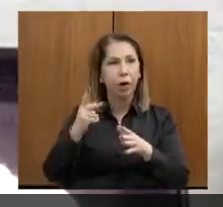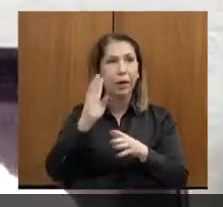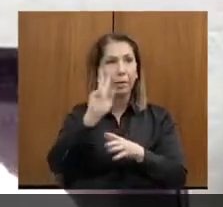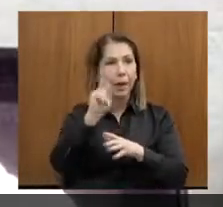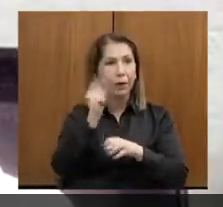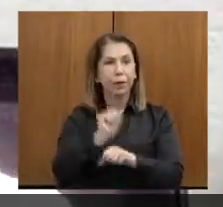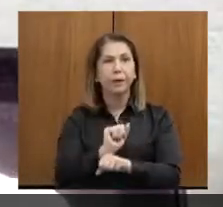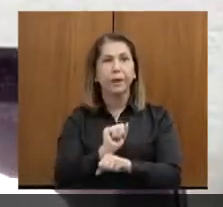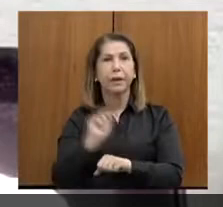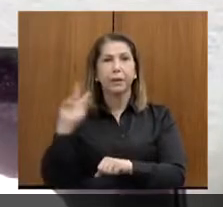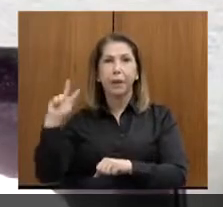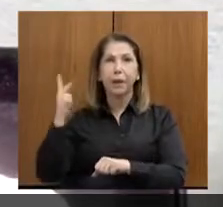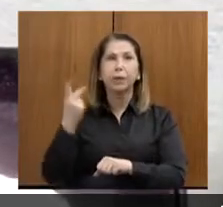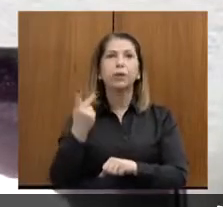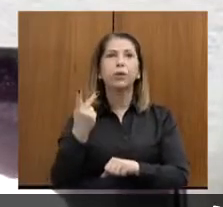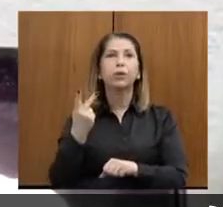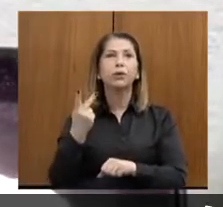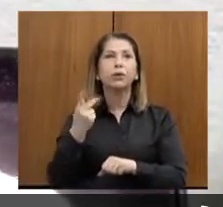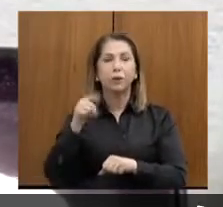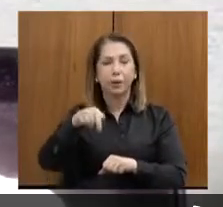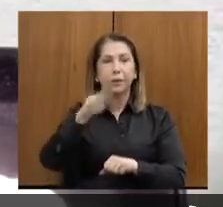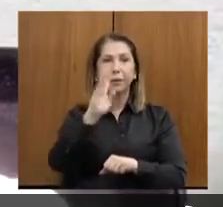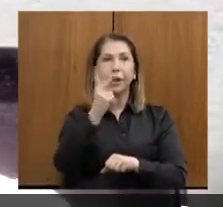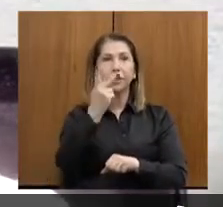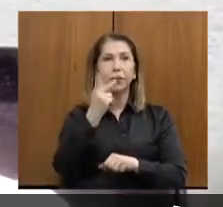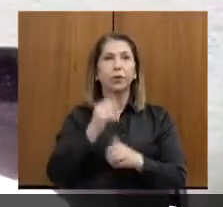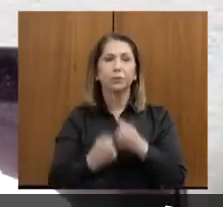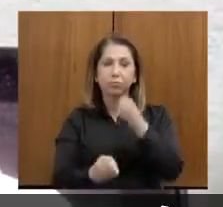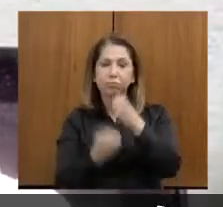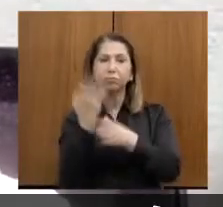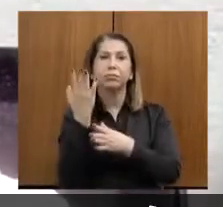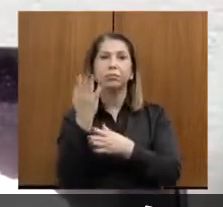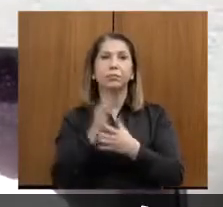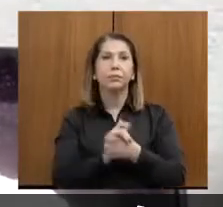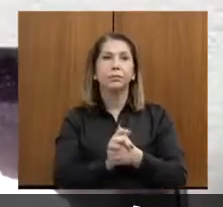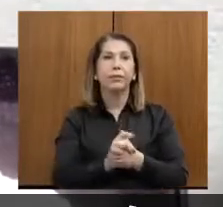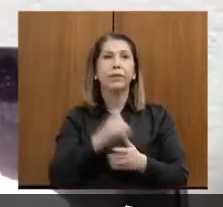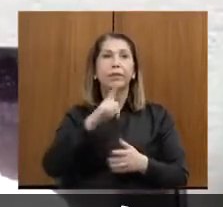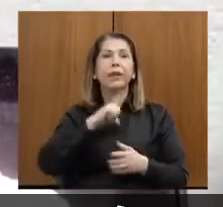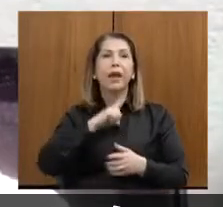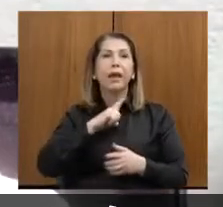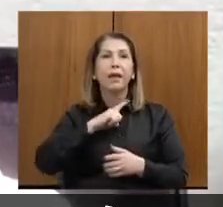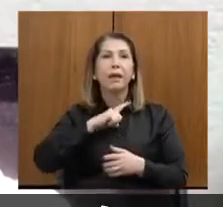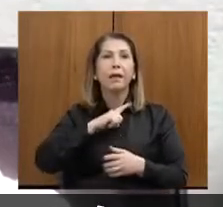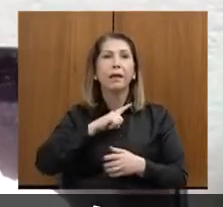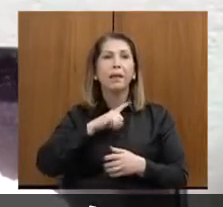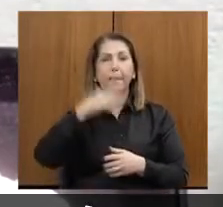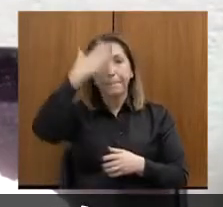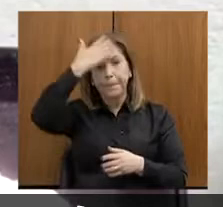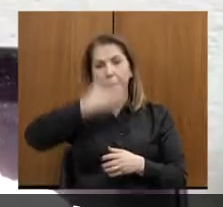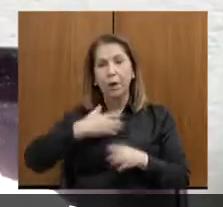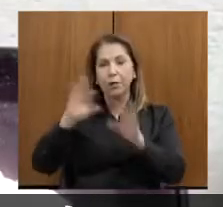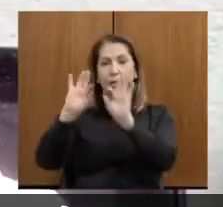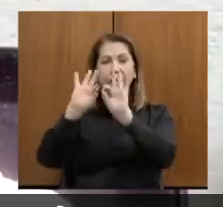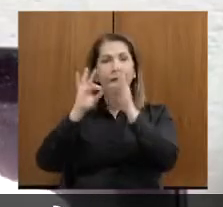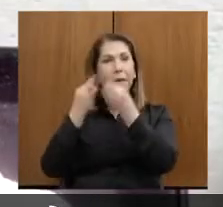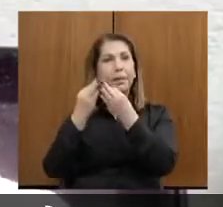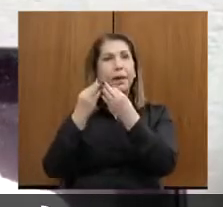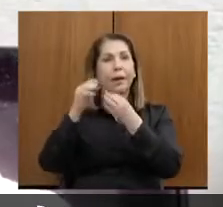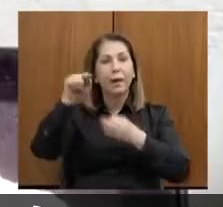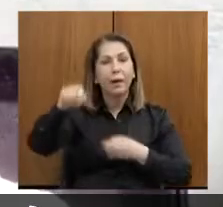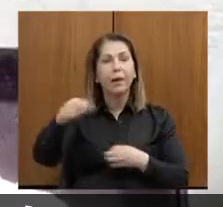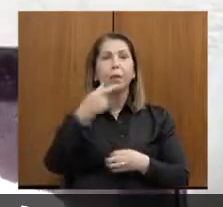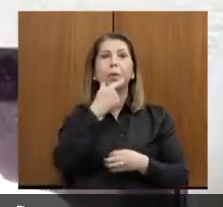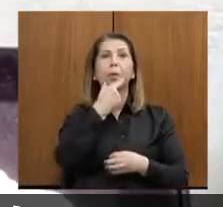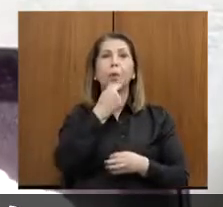Belo Horizonte muito antes de Belo Horizonte existir ela remonta a resistência das famílias do seu Manuel Luís